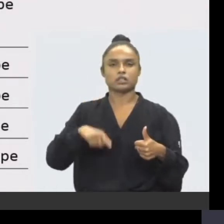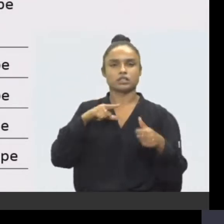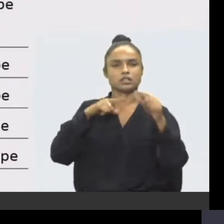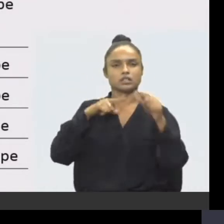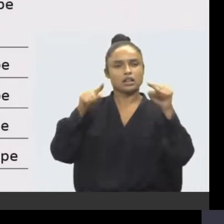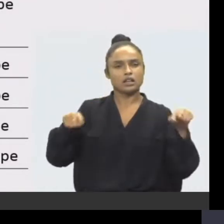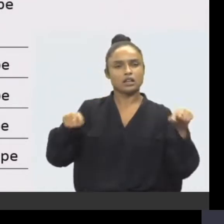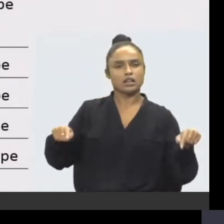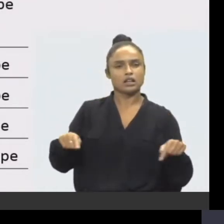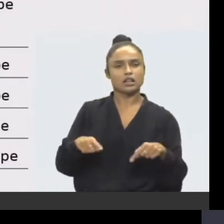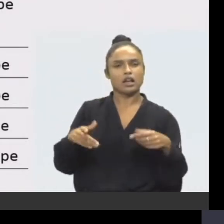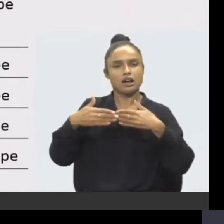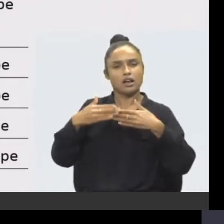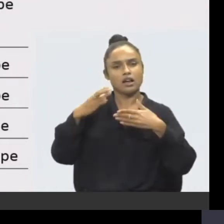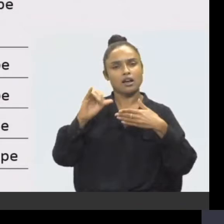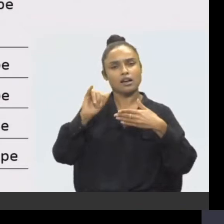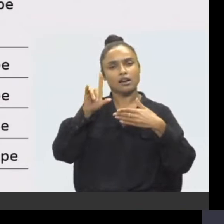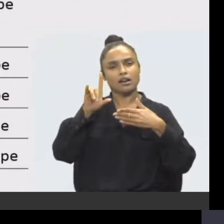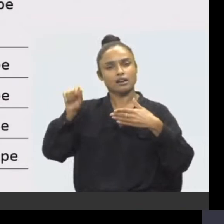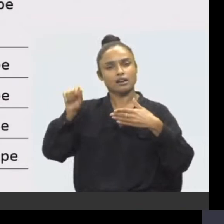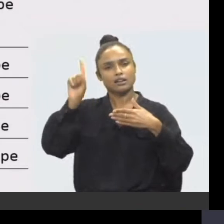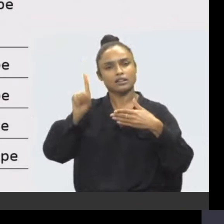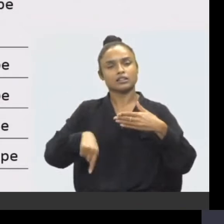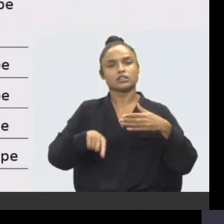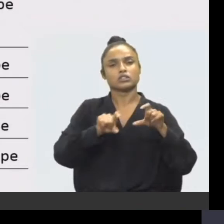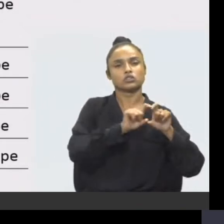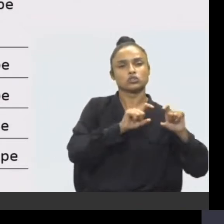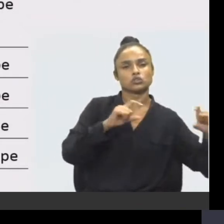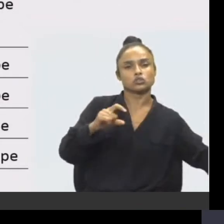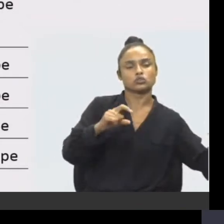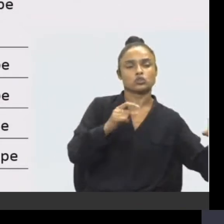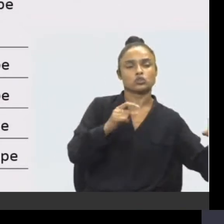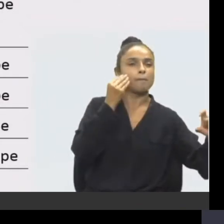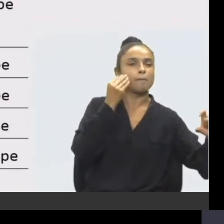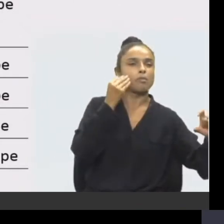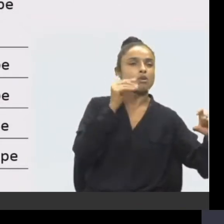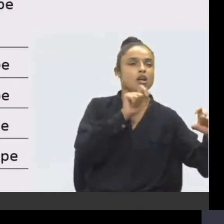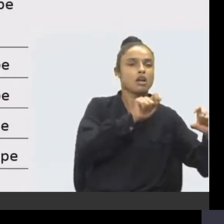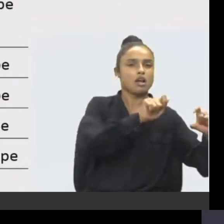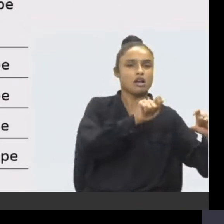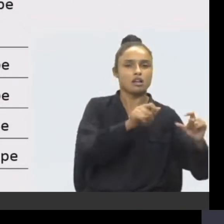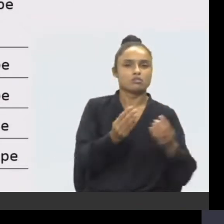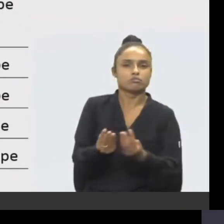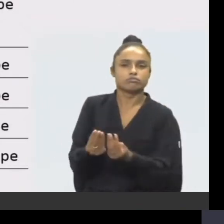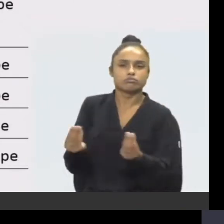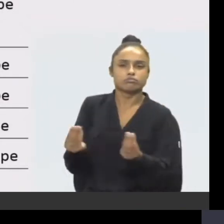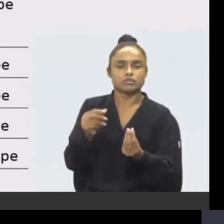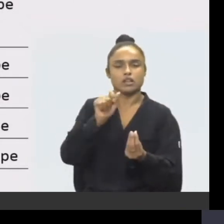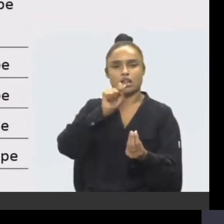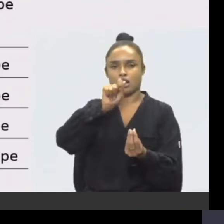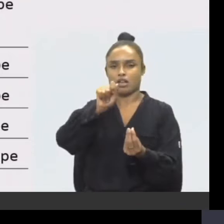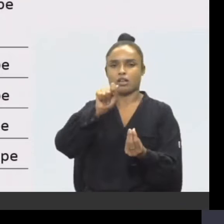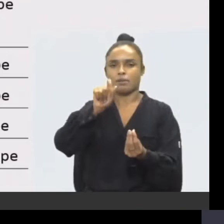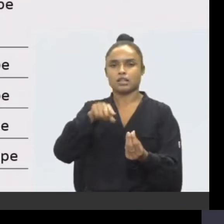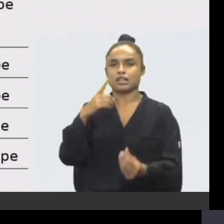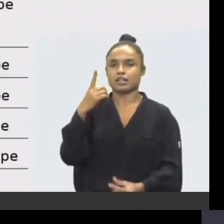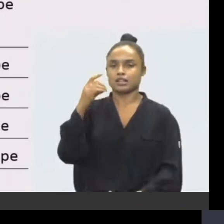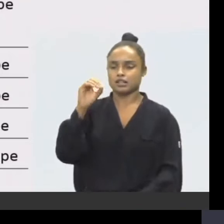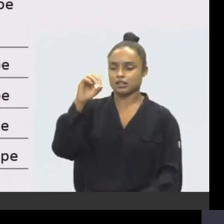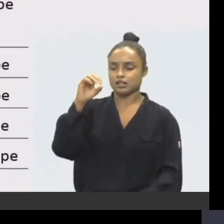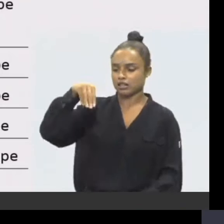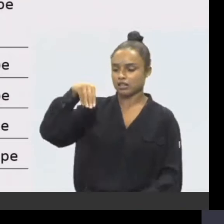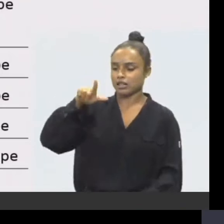apresenta apenas ligações saturadas. E ele vai ser rotulado como sendo amostra A ou como substância A. Então, vai ser necessário aproximadamente 10